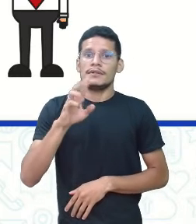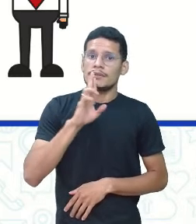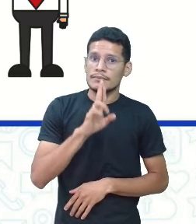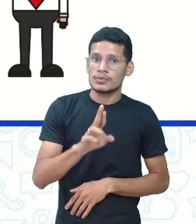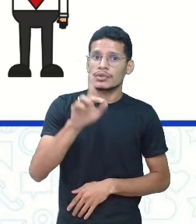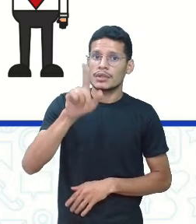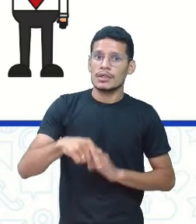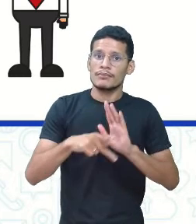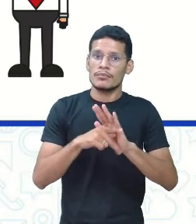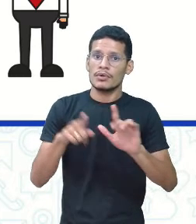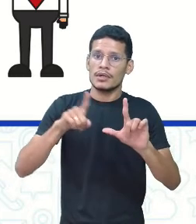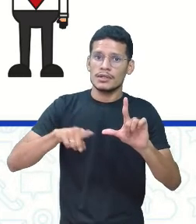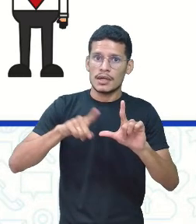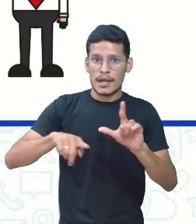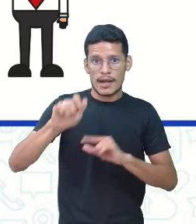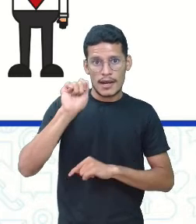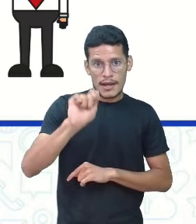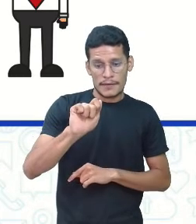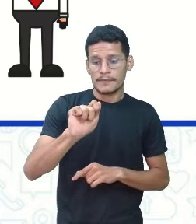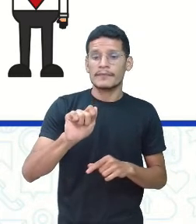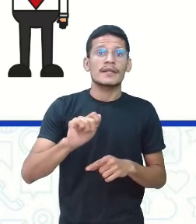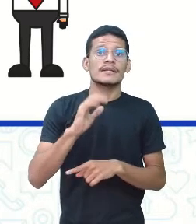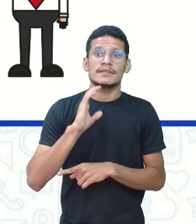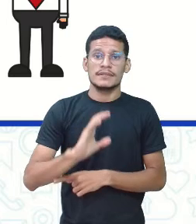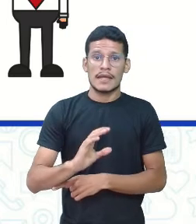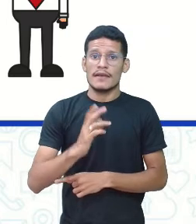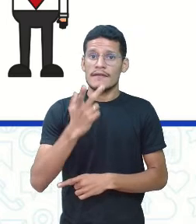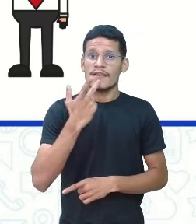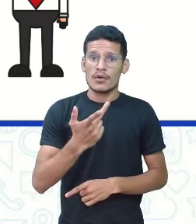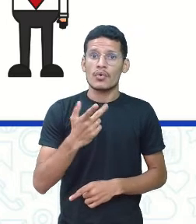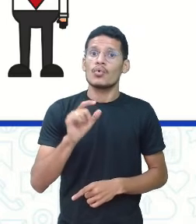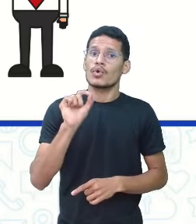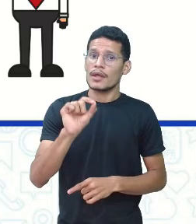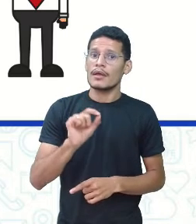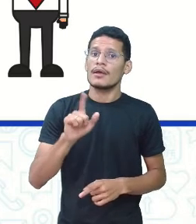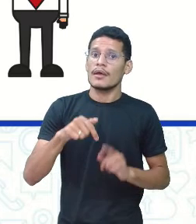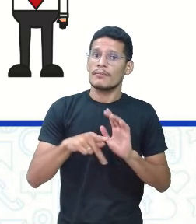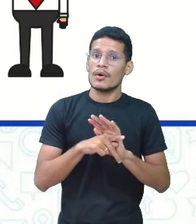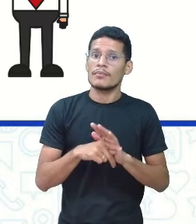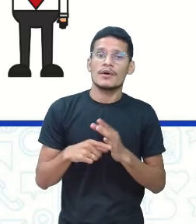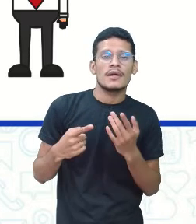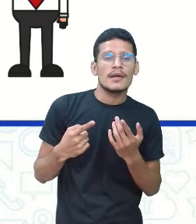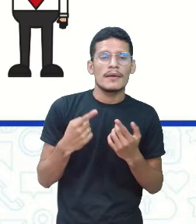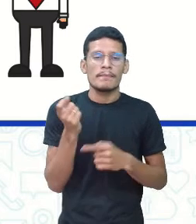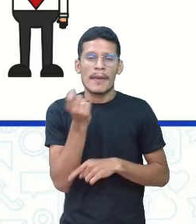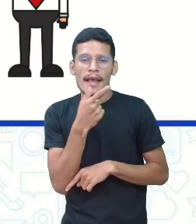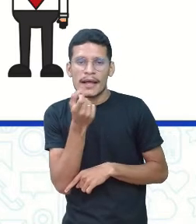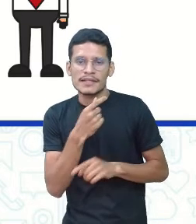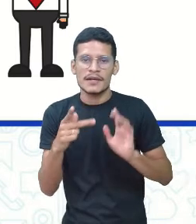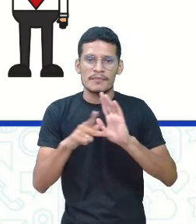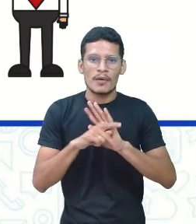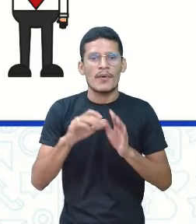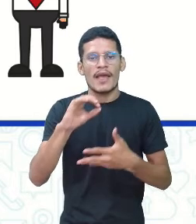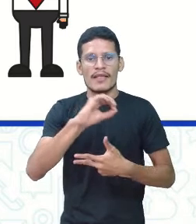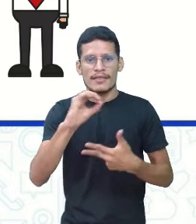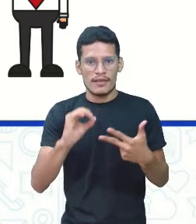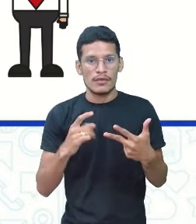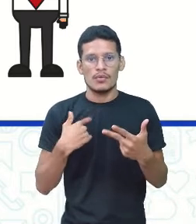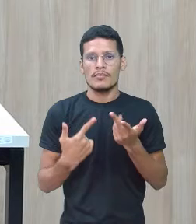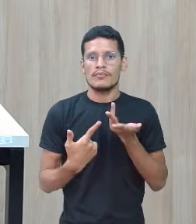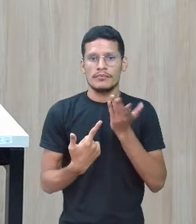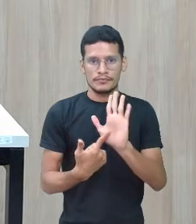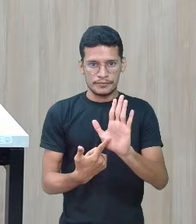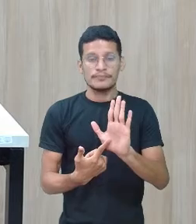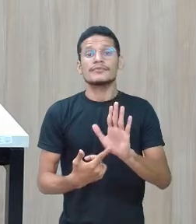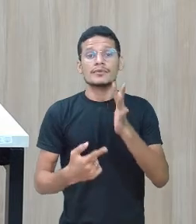resposta é a letra A. A letra C, quem colocou, eu acho que foi a pegadinha do Enem que eu coloquei. Então,